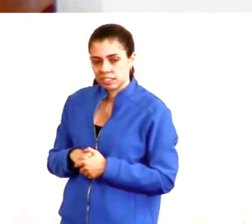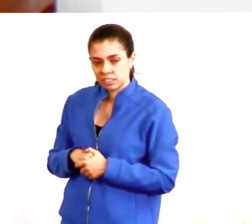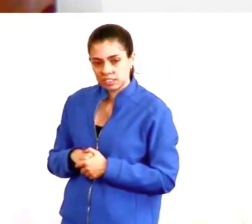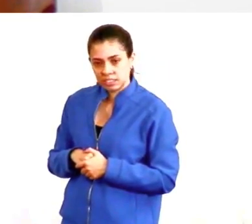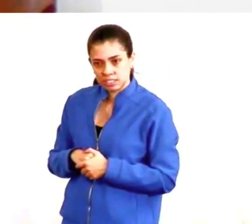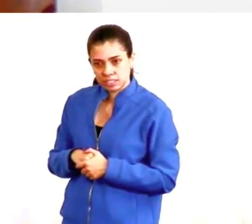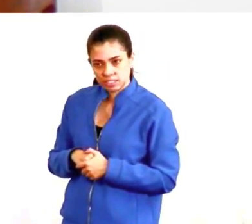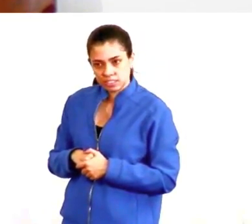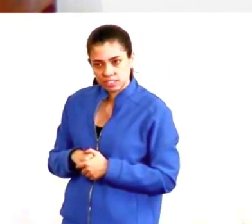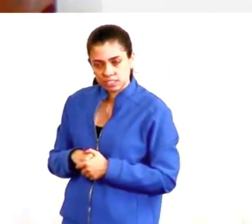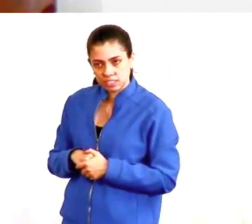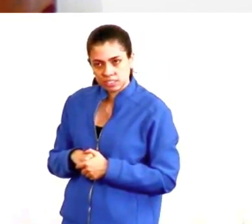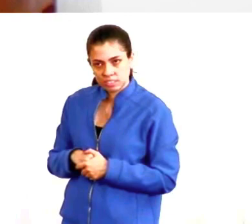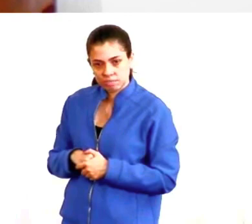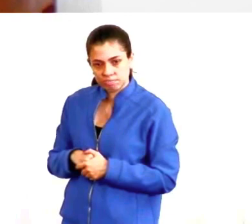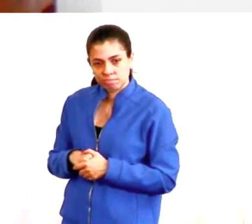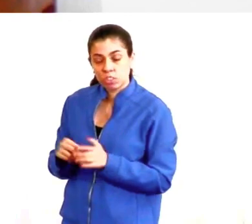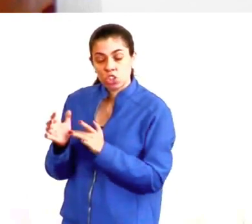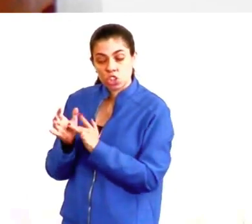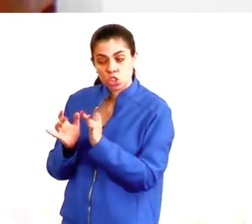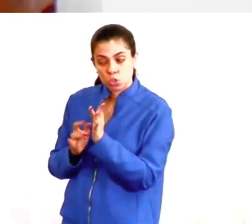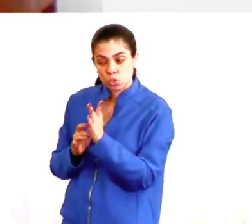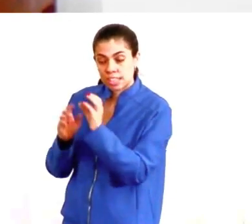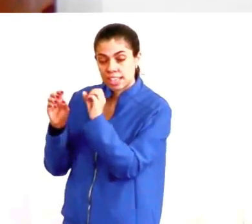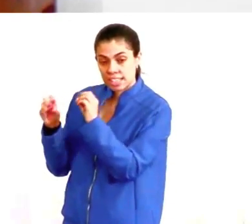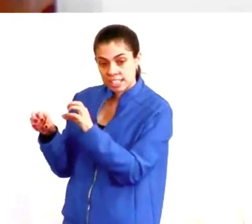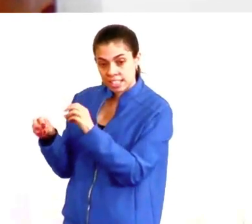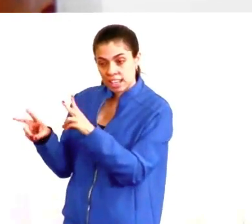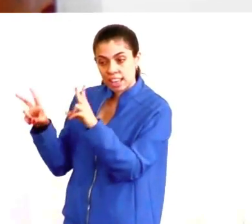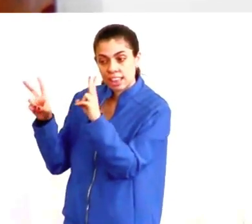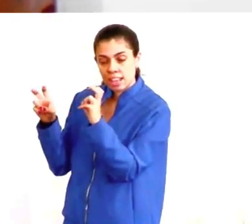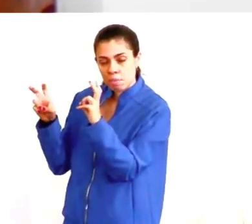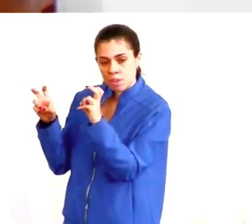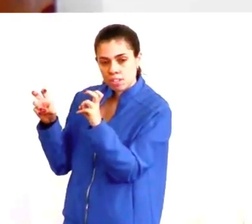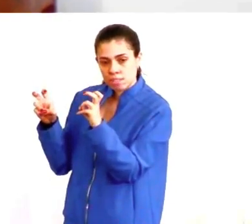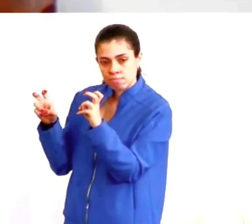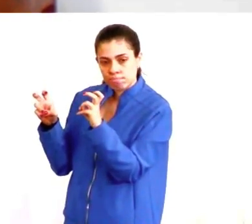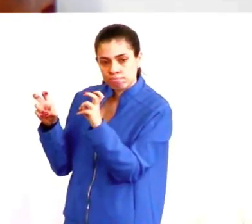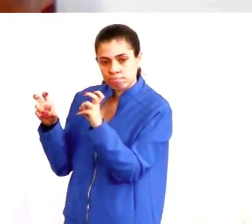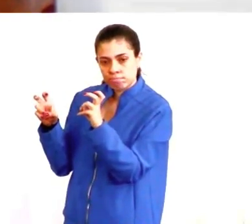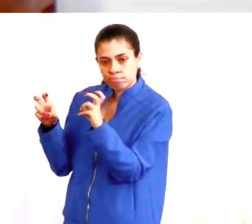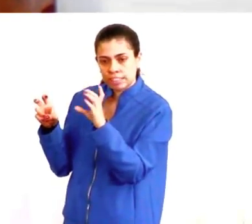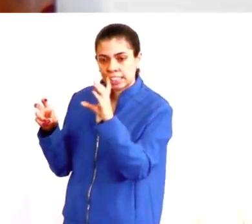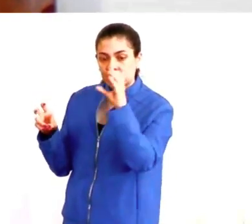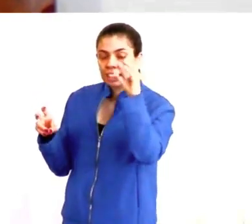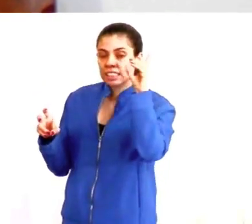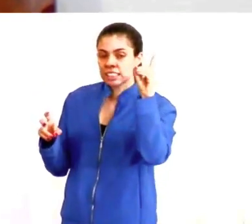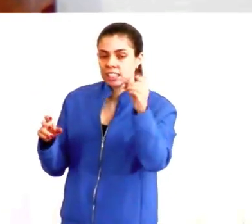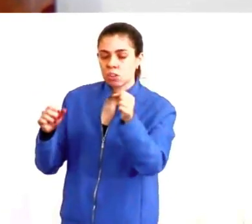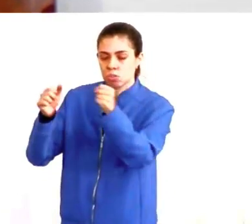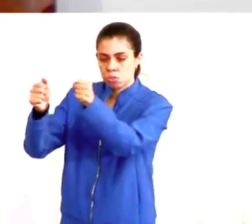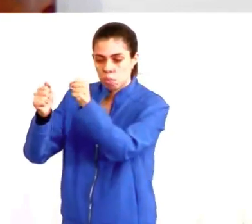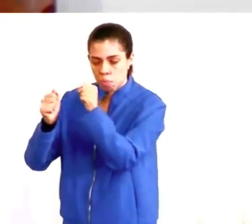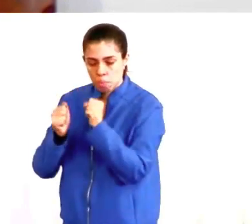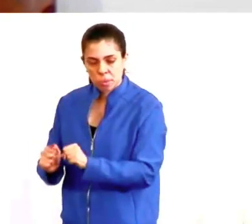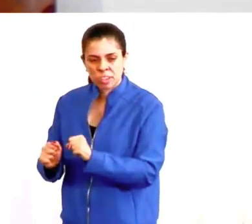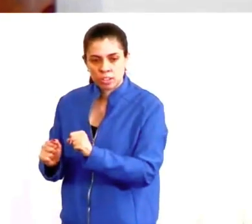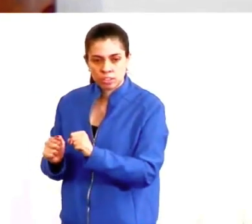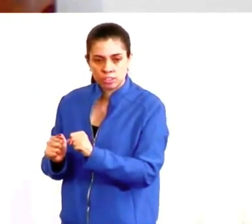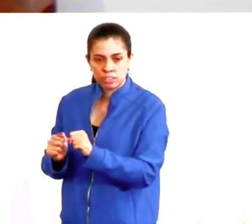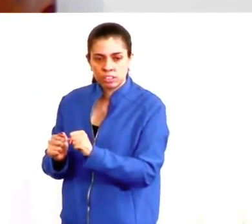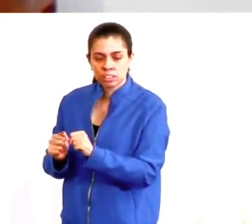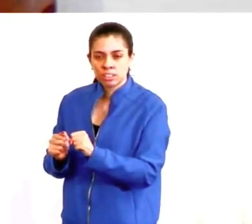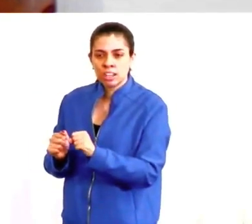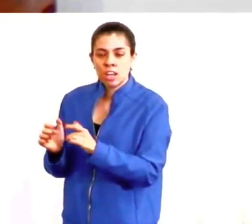mostram temas como soberania, autoridade divina de Cristo, toda autoridade me foi